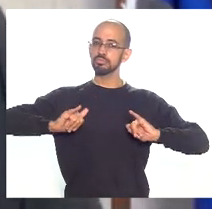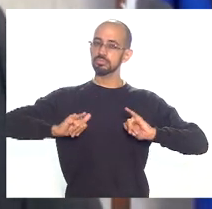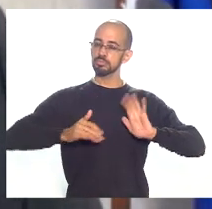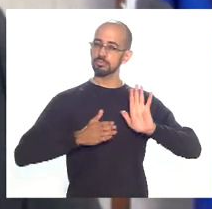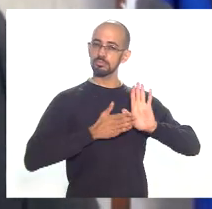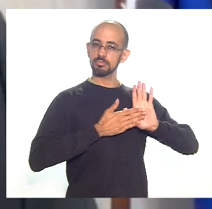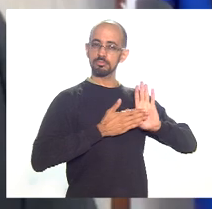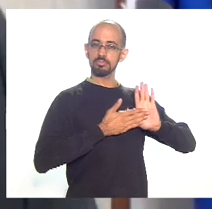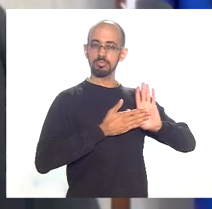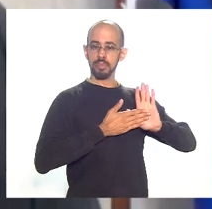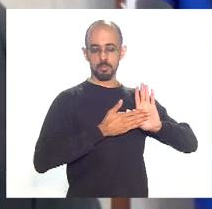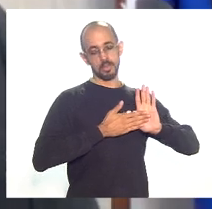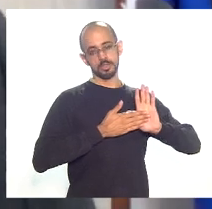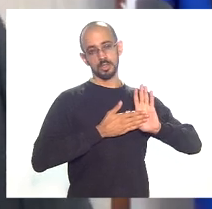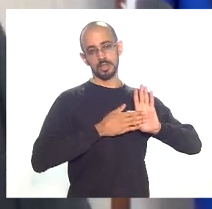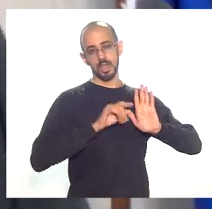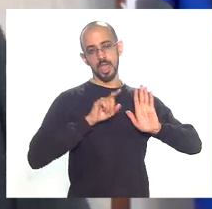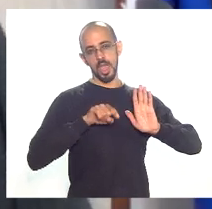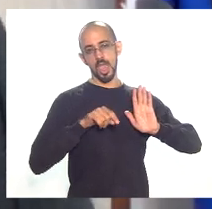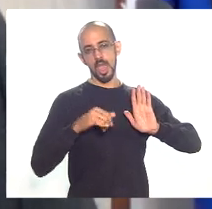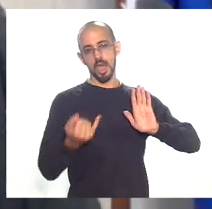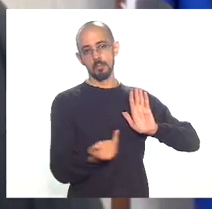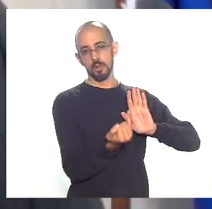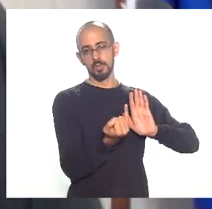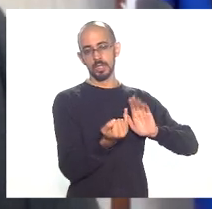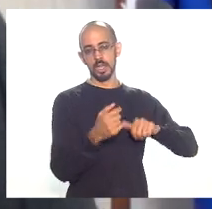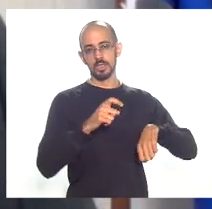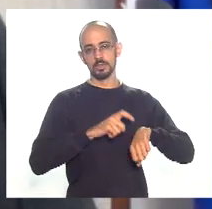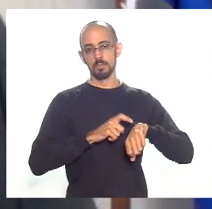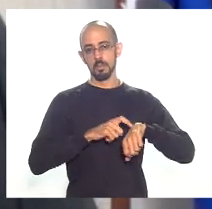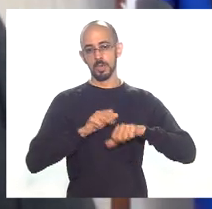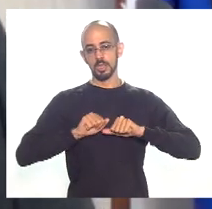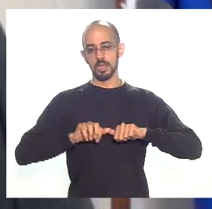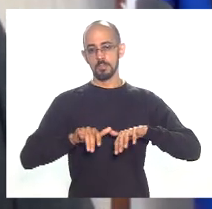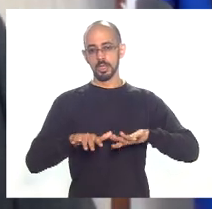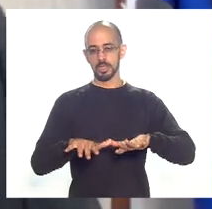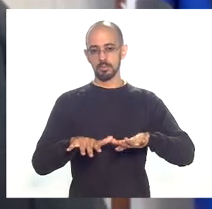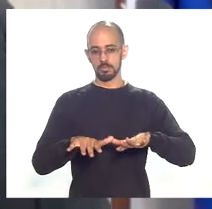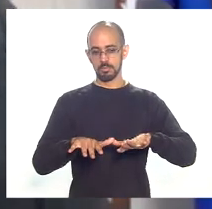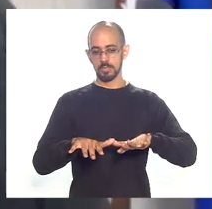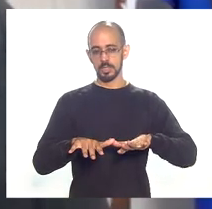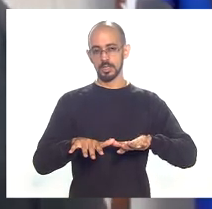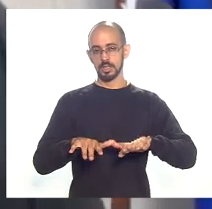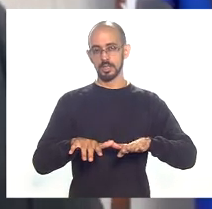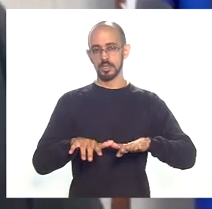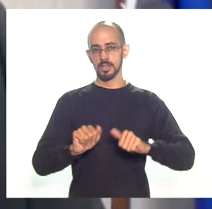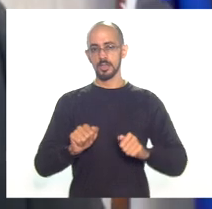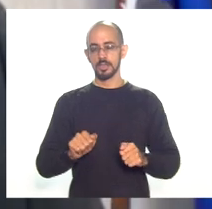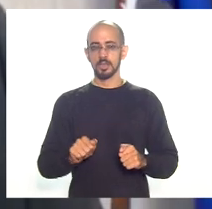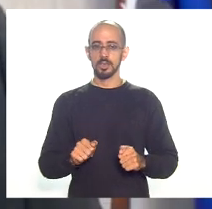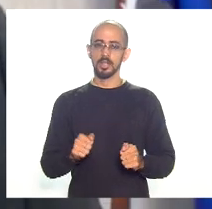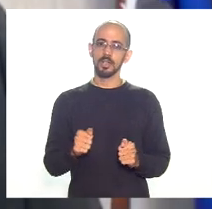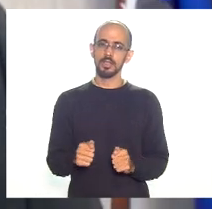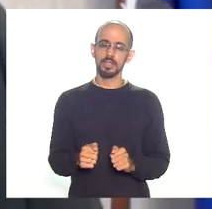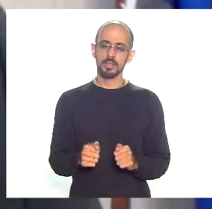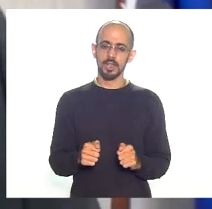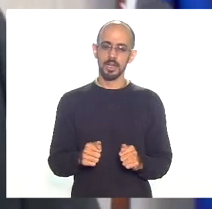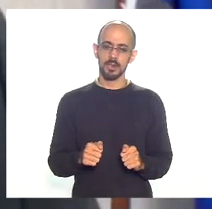aproveitarem a brecha que a pandemia está concedendo para